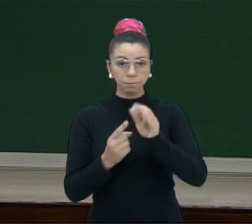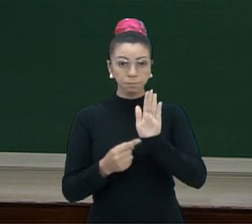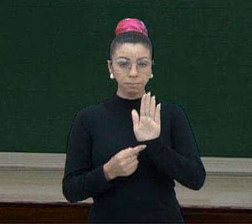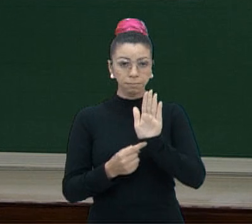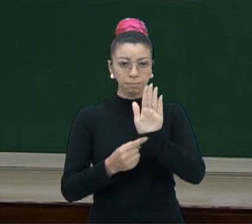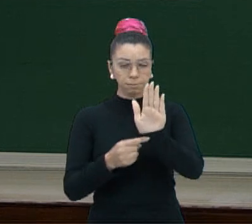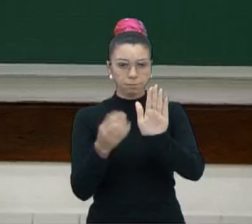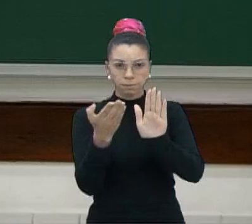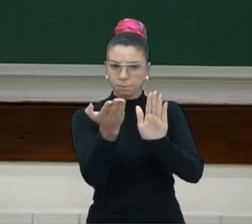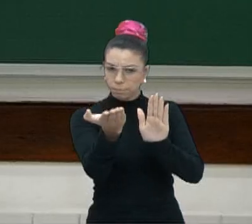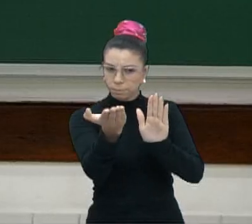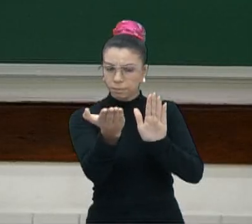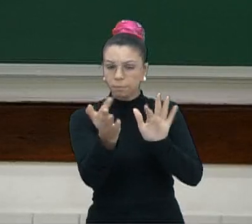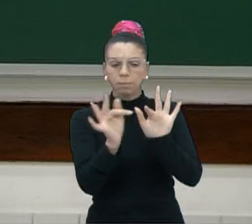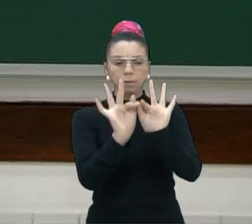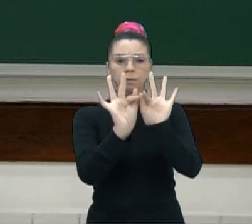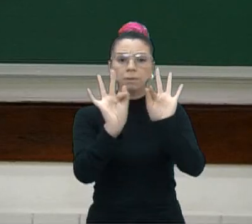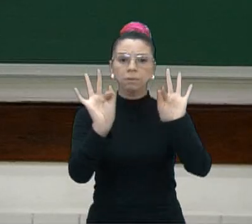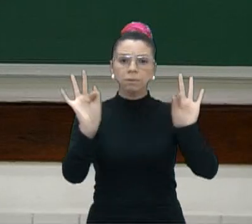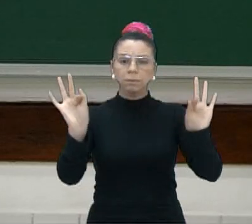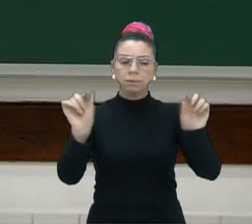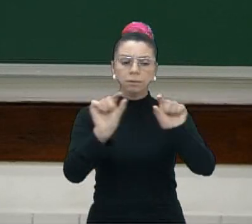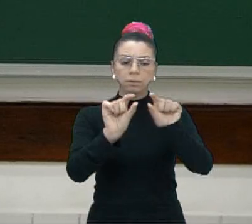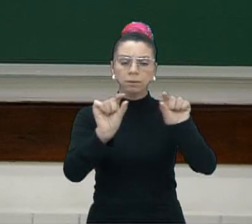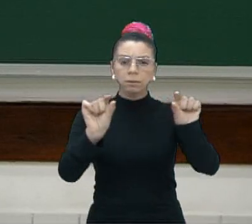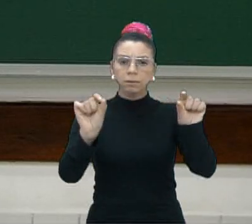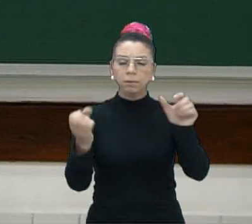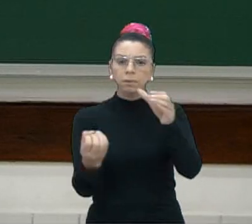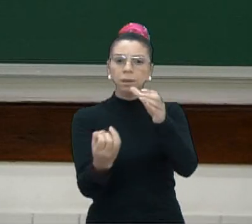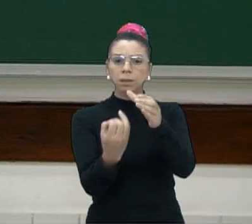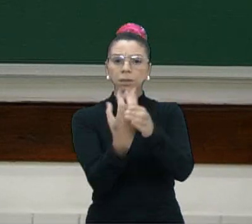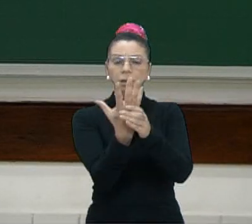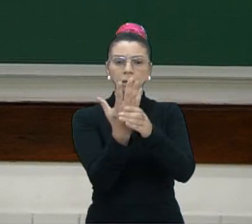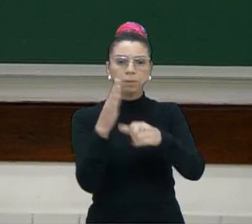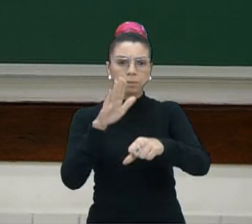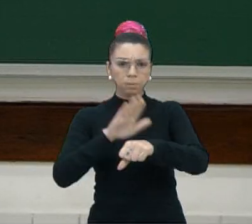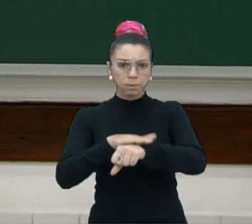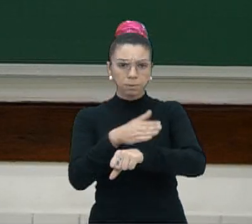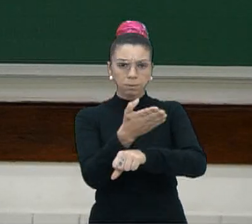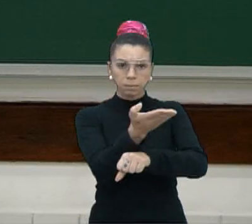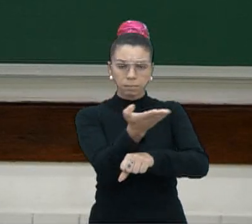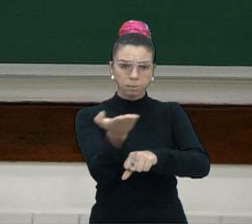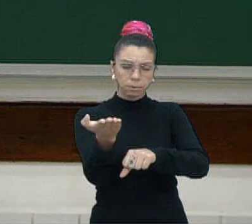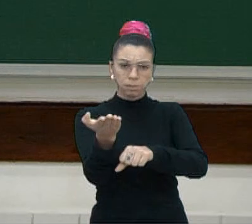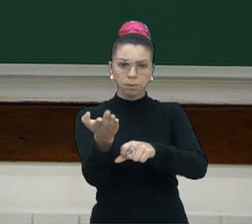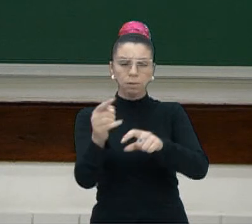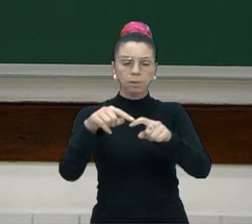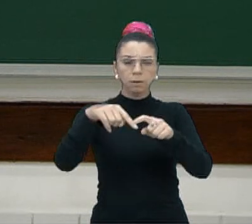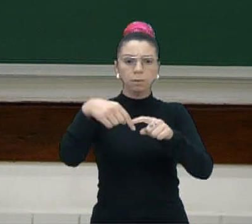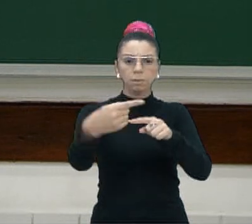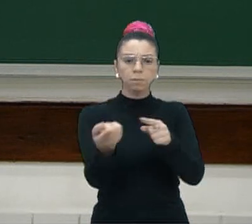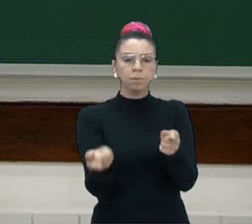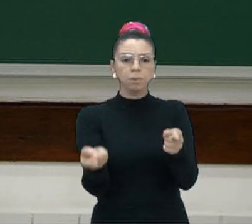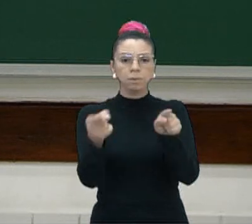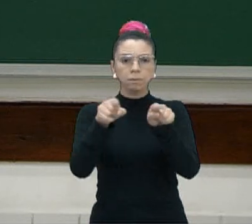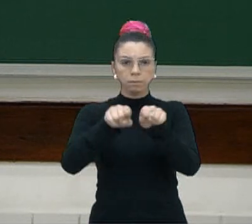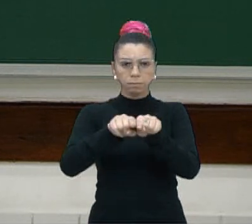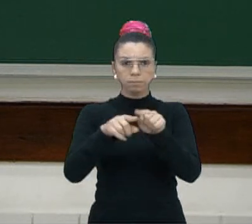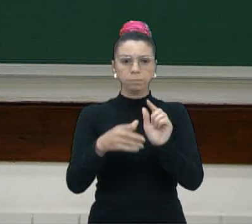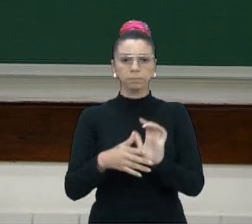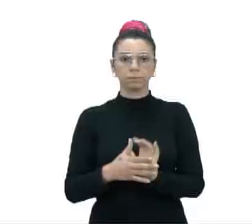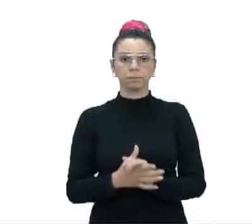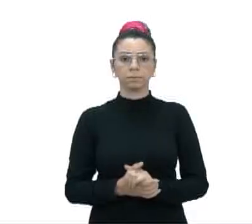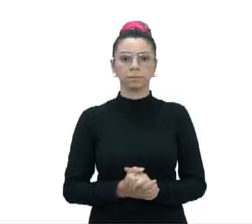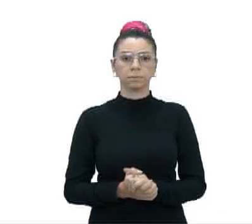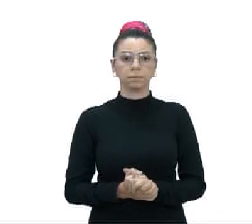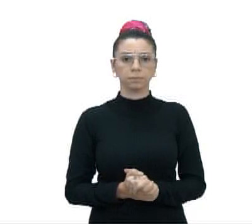para você? Que legenda que você vai colocar para ela? Um tempinho para você fazer isso e eu volto para a gente continuar.